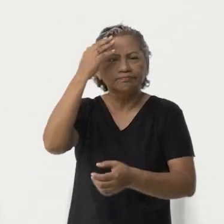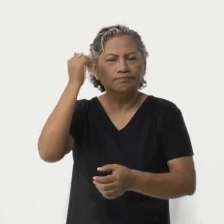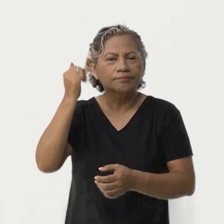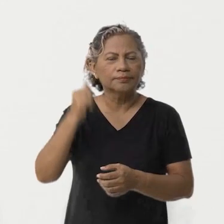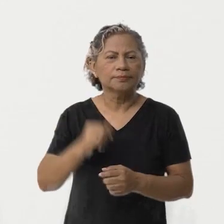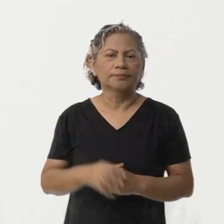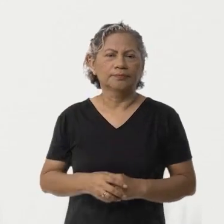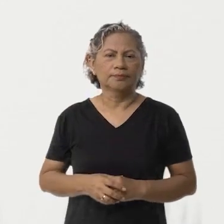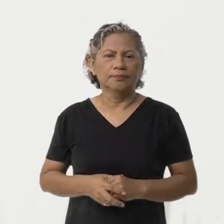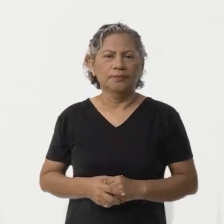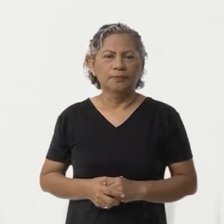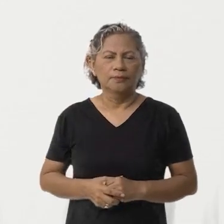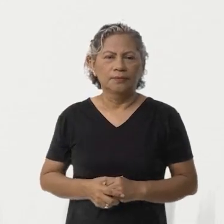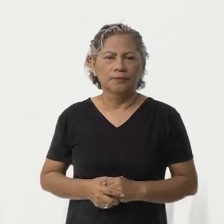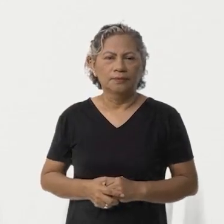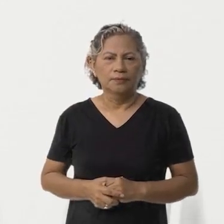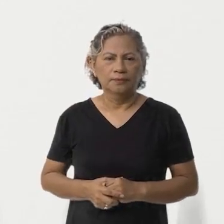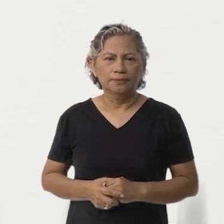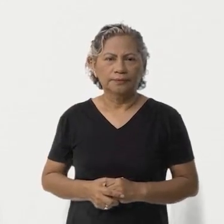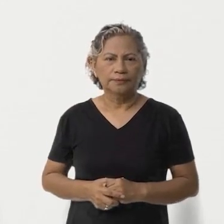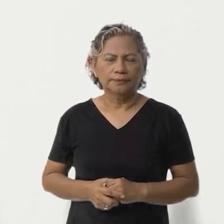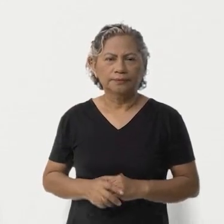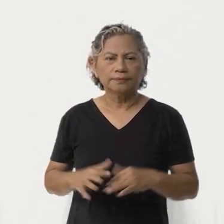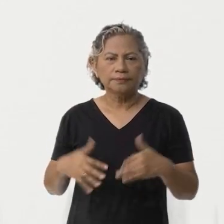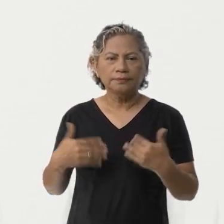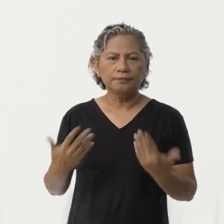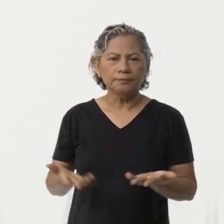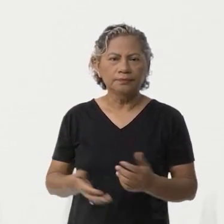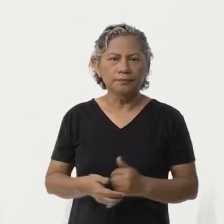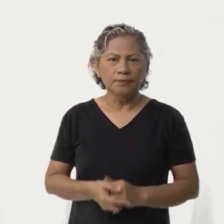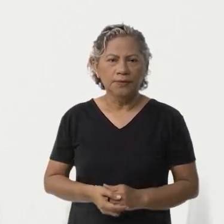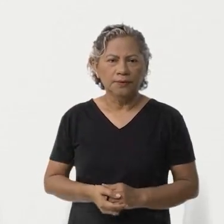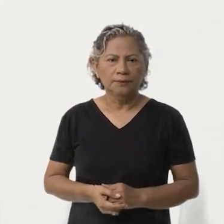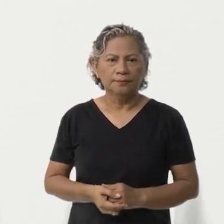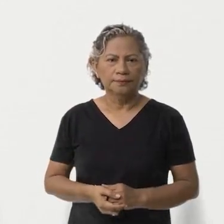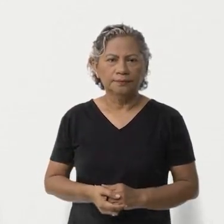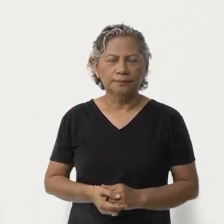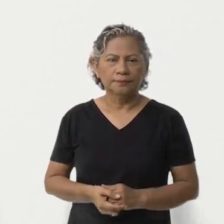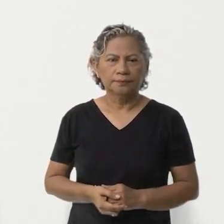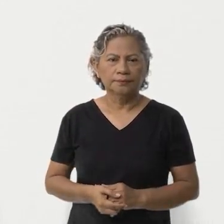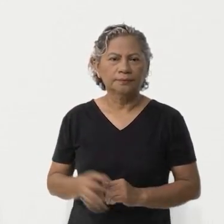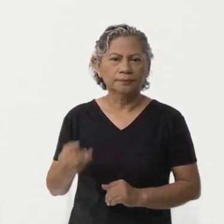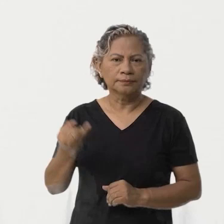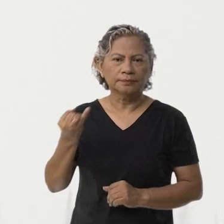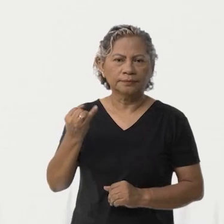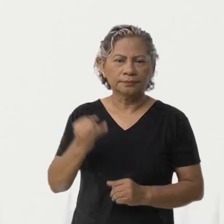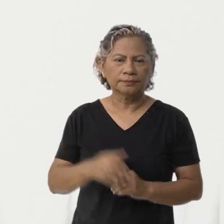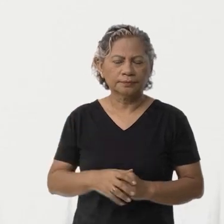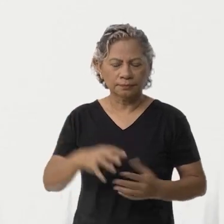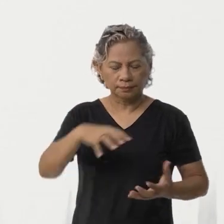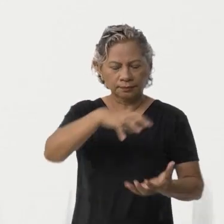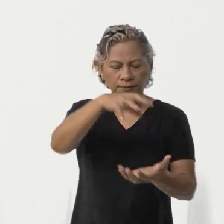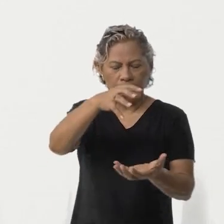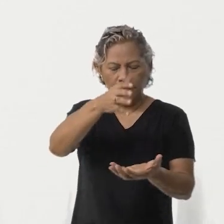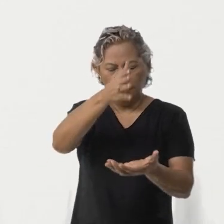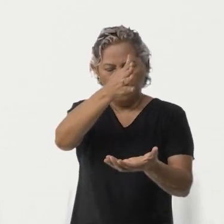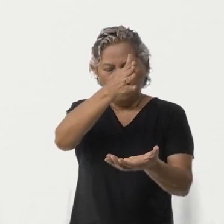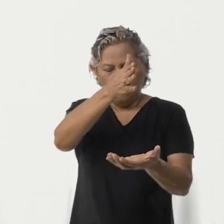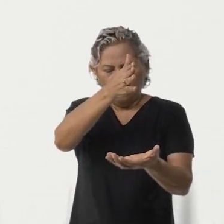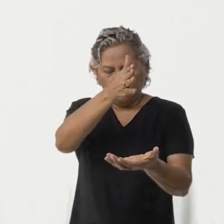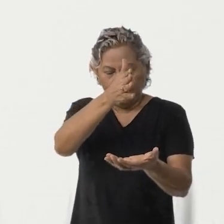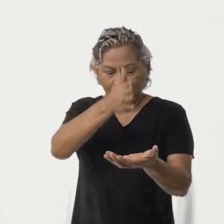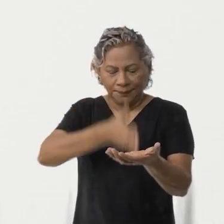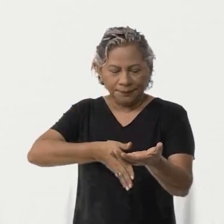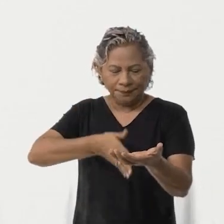nessa superfície terrestre. Portanto, a partir do meridiano de Greenwich, nós vamos partir a Terra ao meio. A